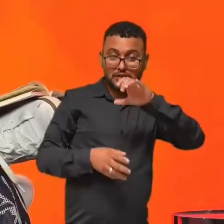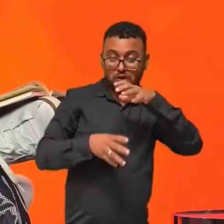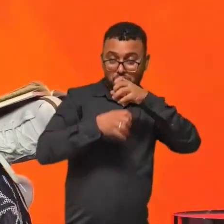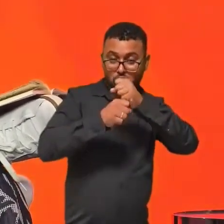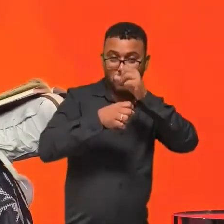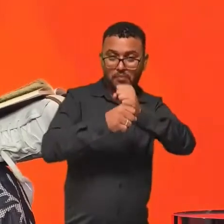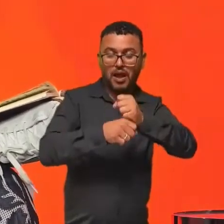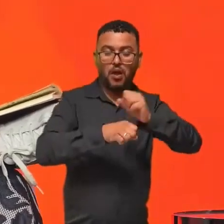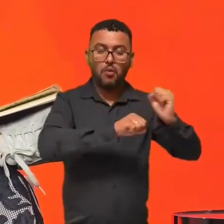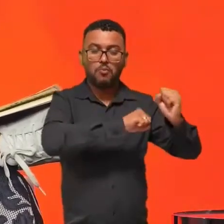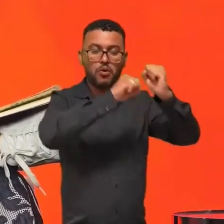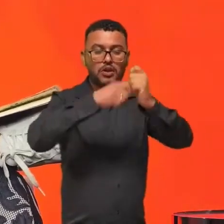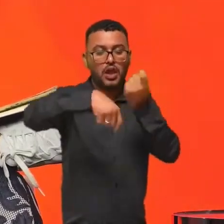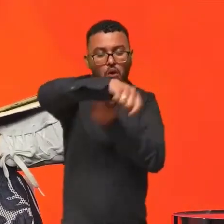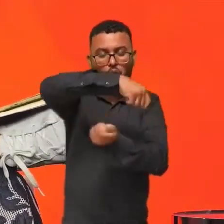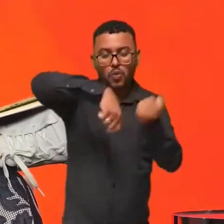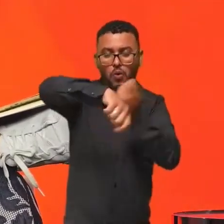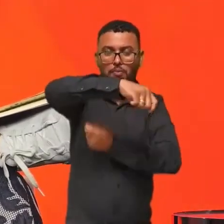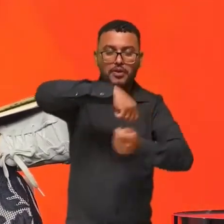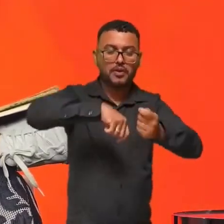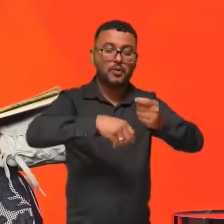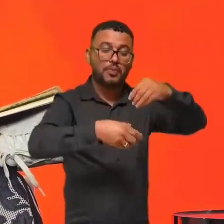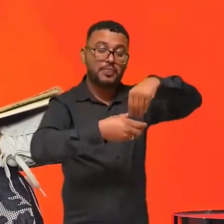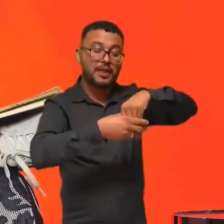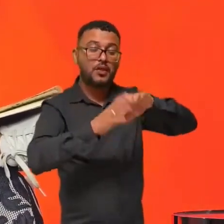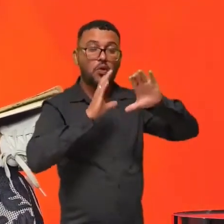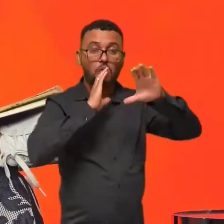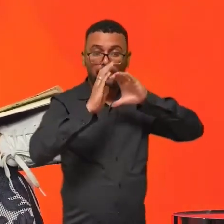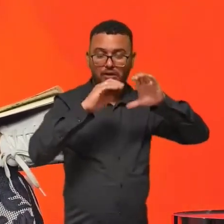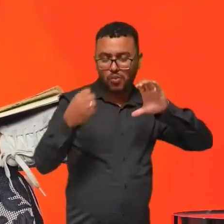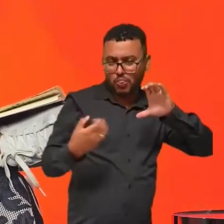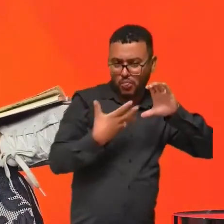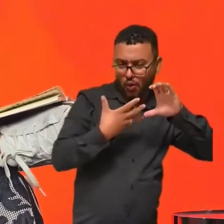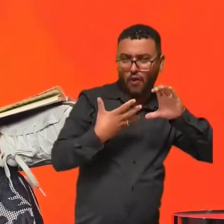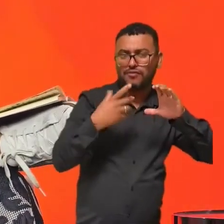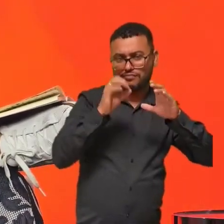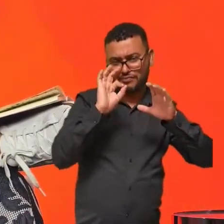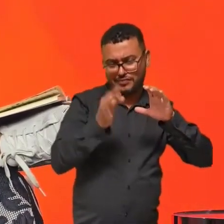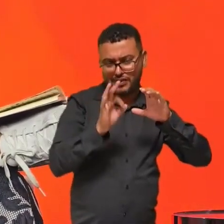nos meios de comunicação novos, somado a